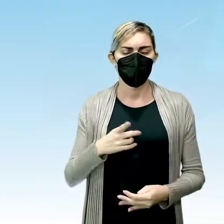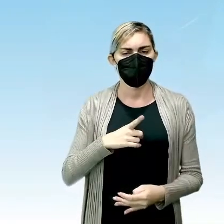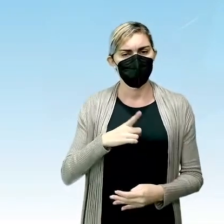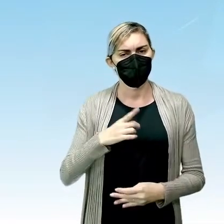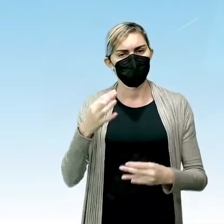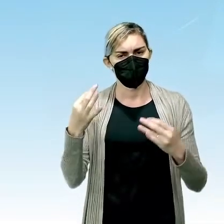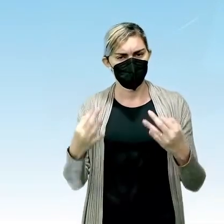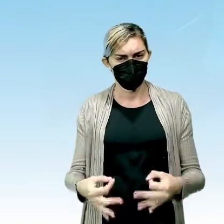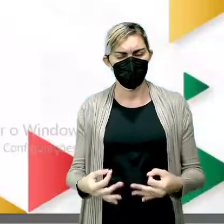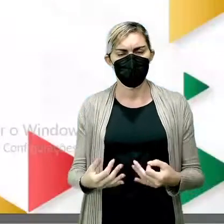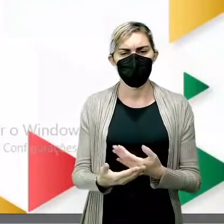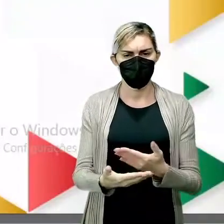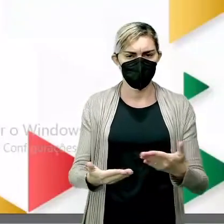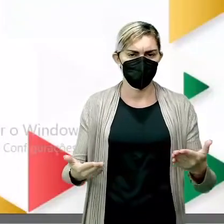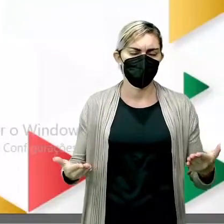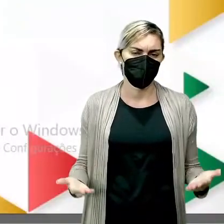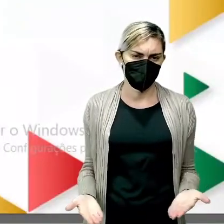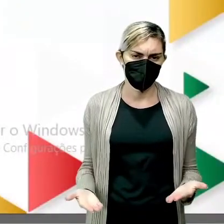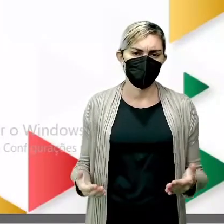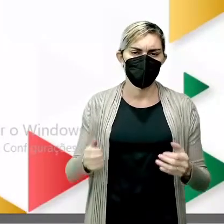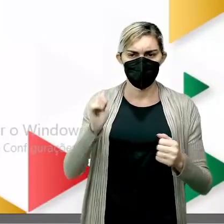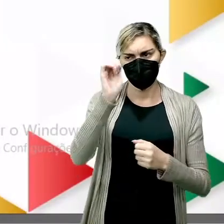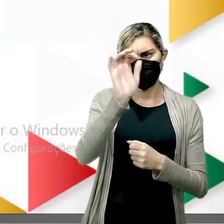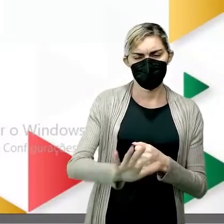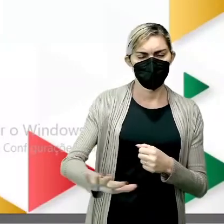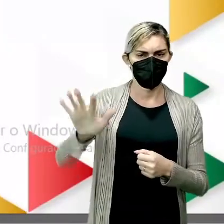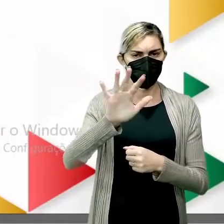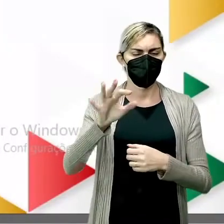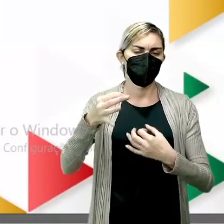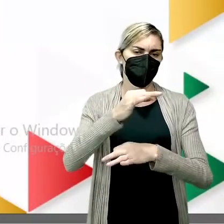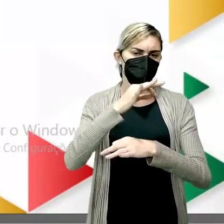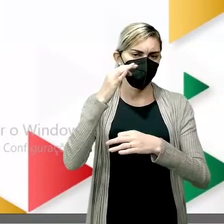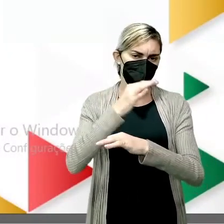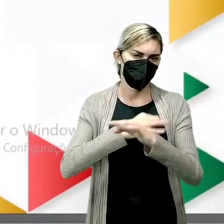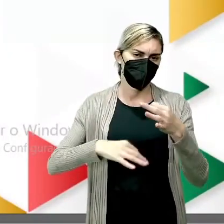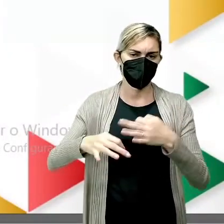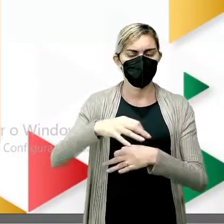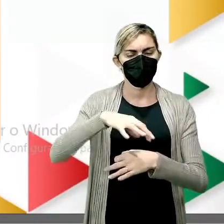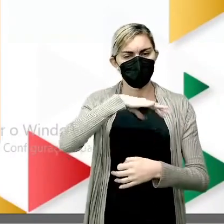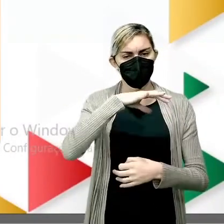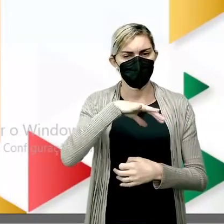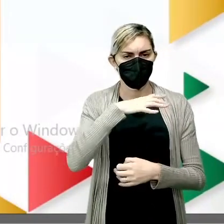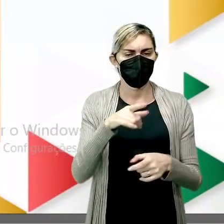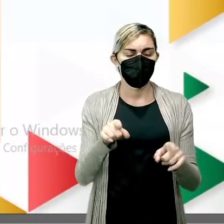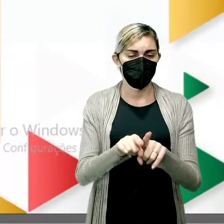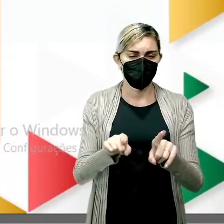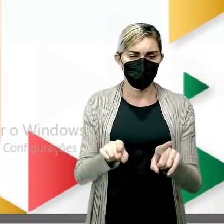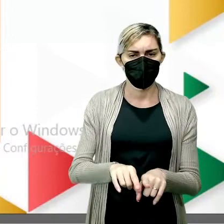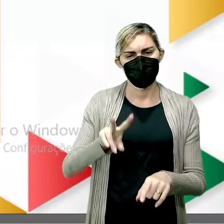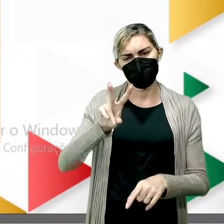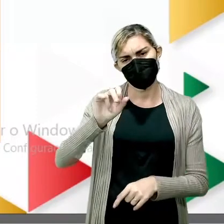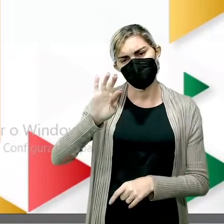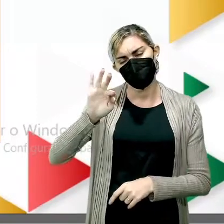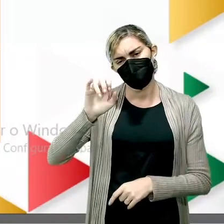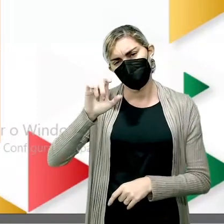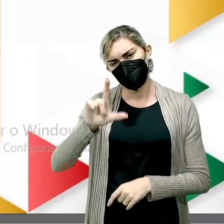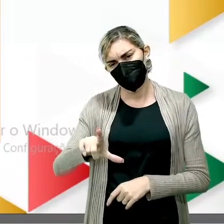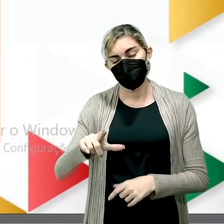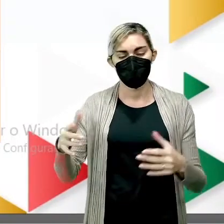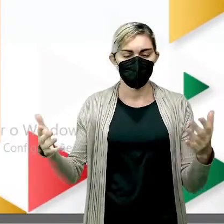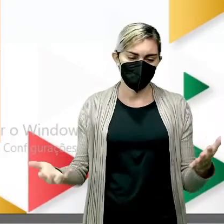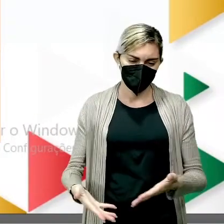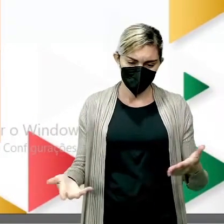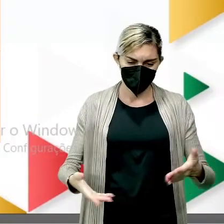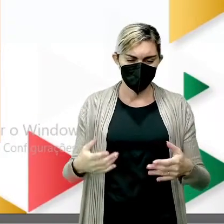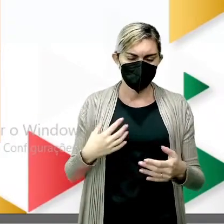questão da imagem da célula animal e também da célula vegetal. Agora a gente vai para